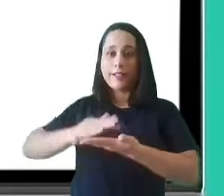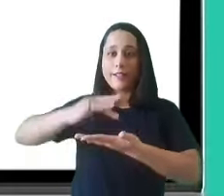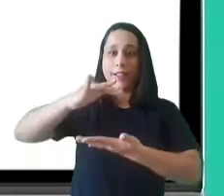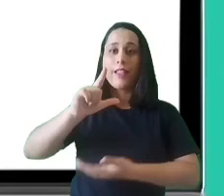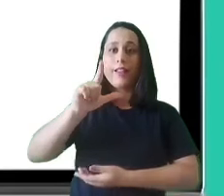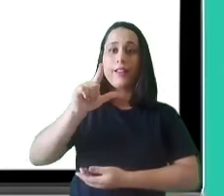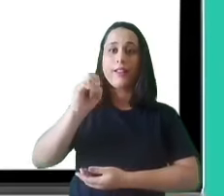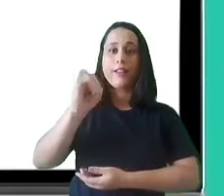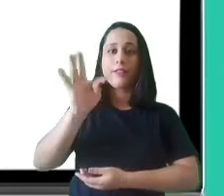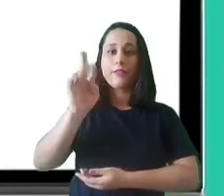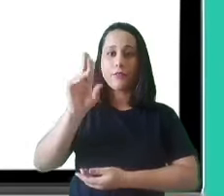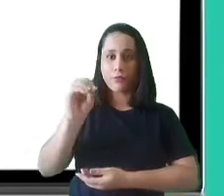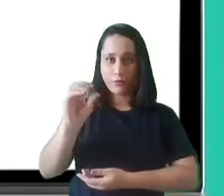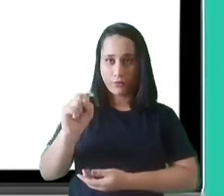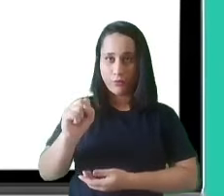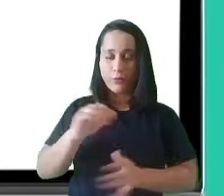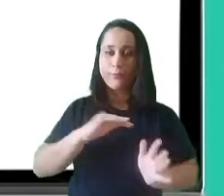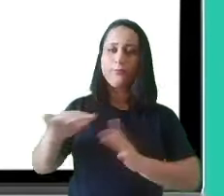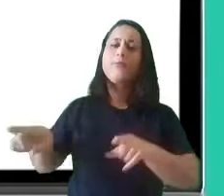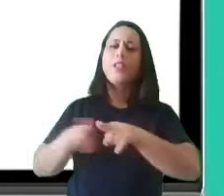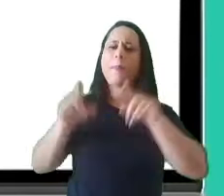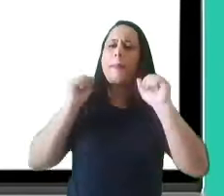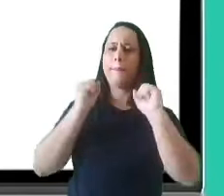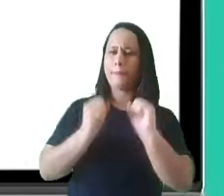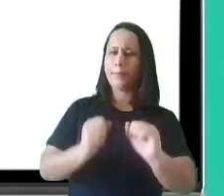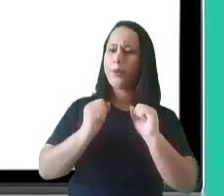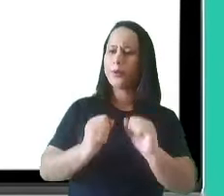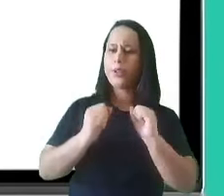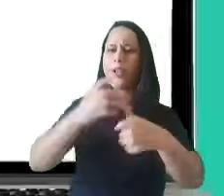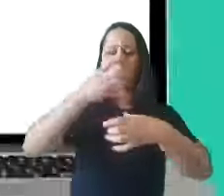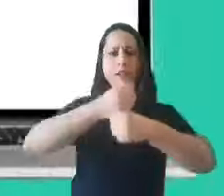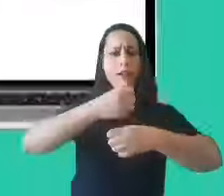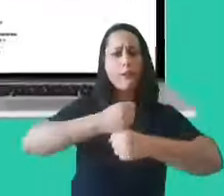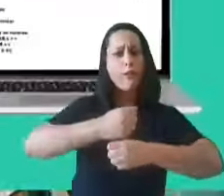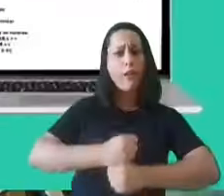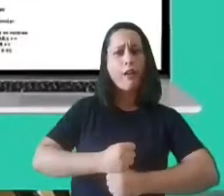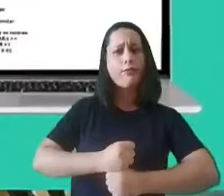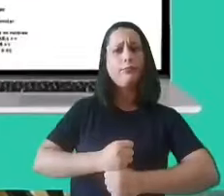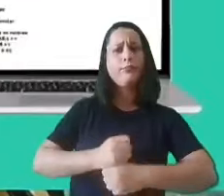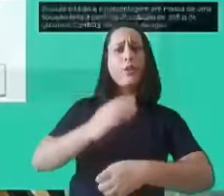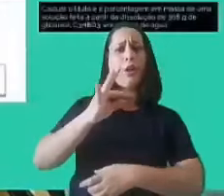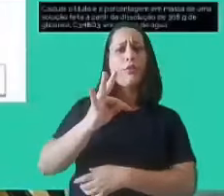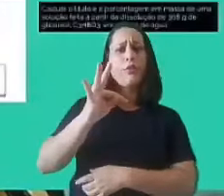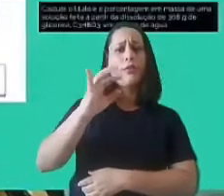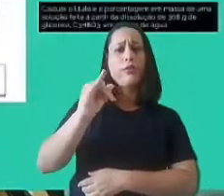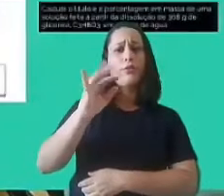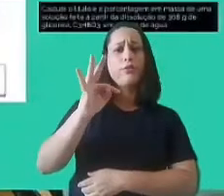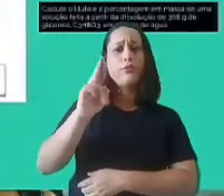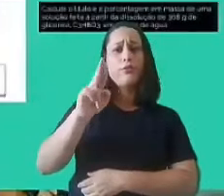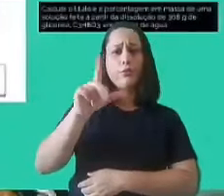nós vamos ter o volume igual a 0,136 litros.